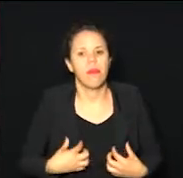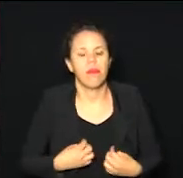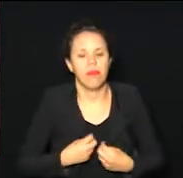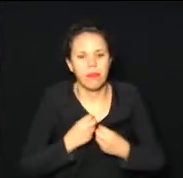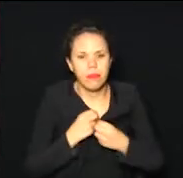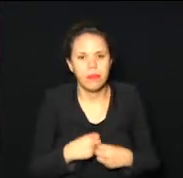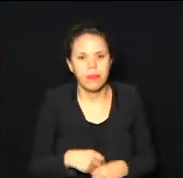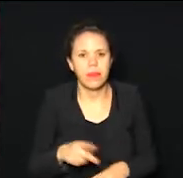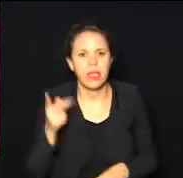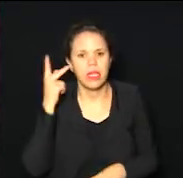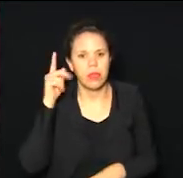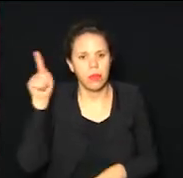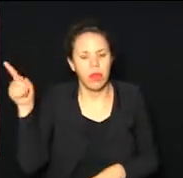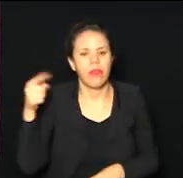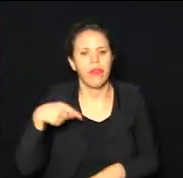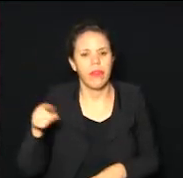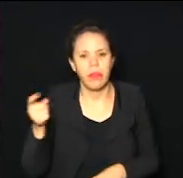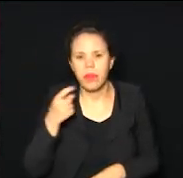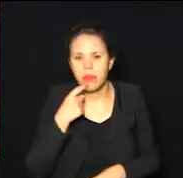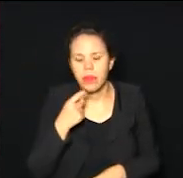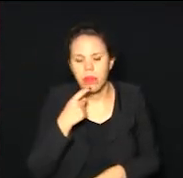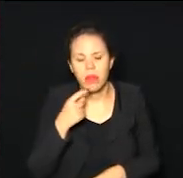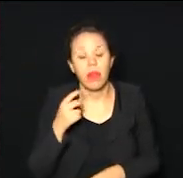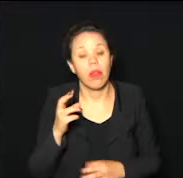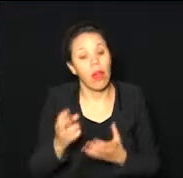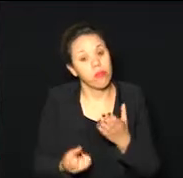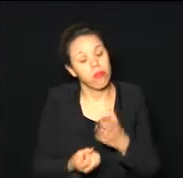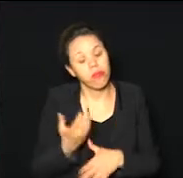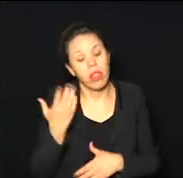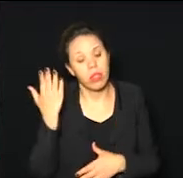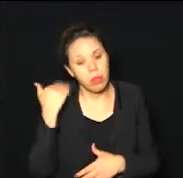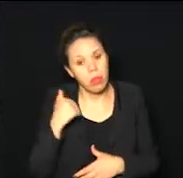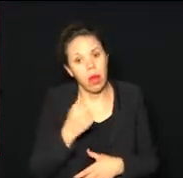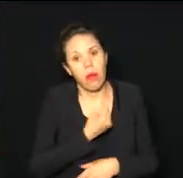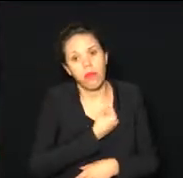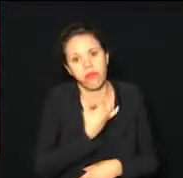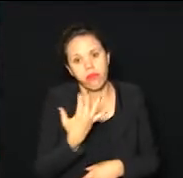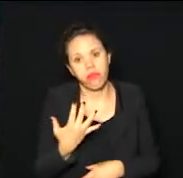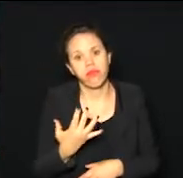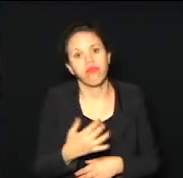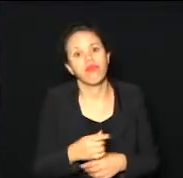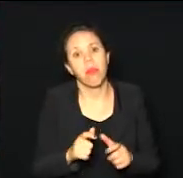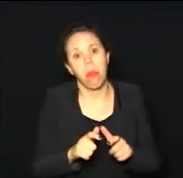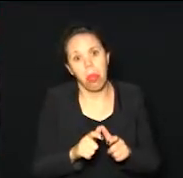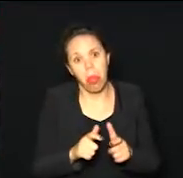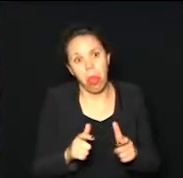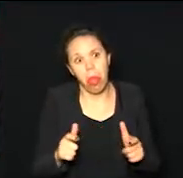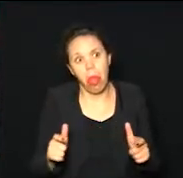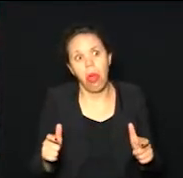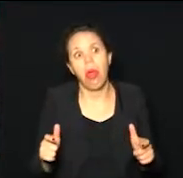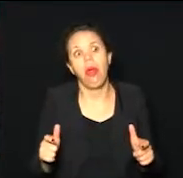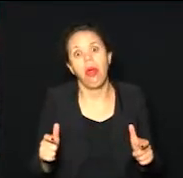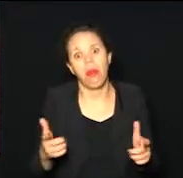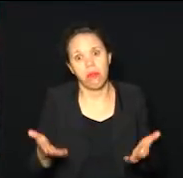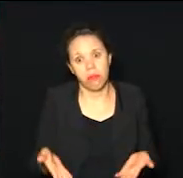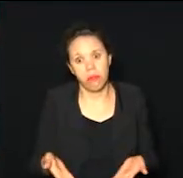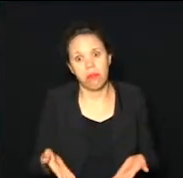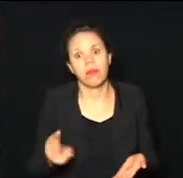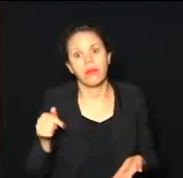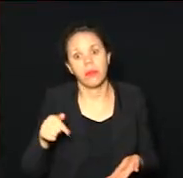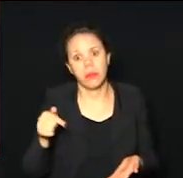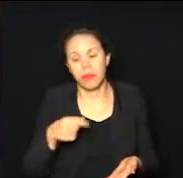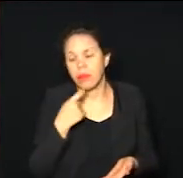em São Paulo, passam por Campinas, era esperado que os números fossem bastante significantes aqui,